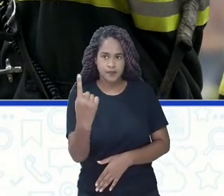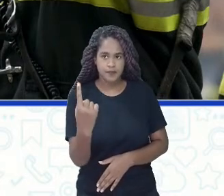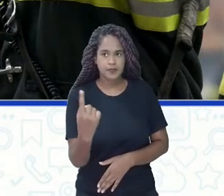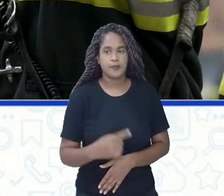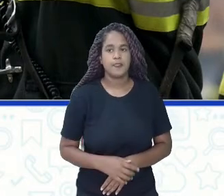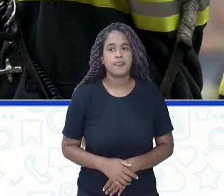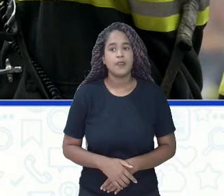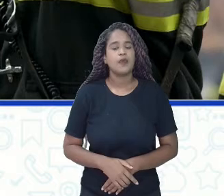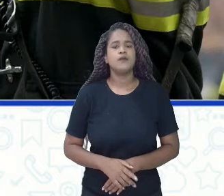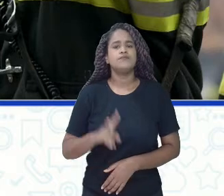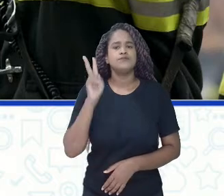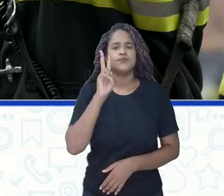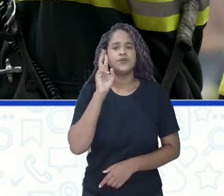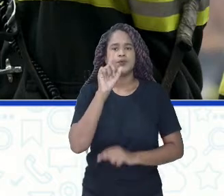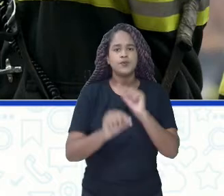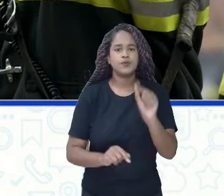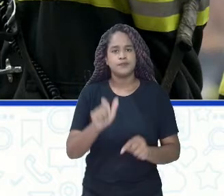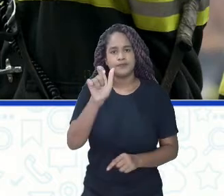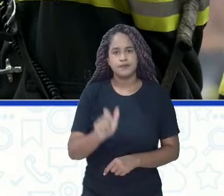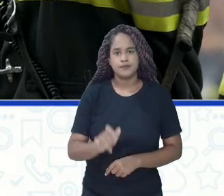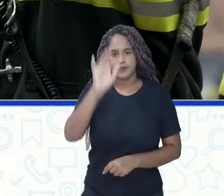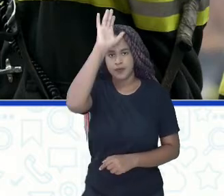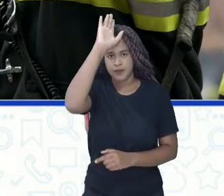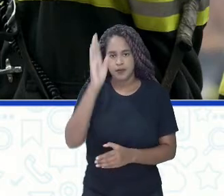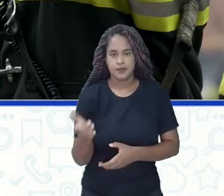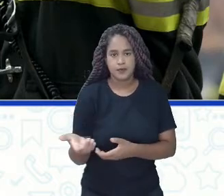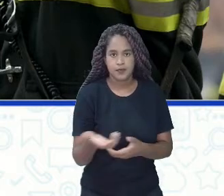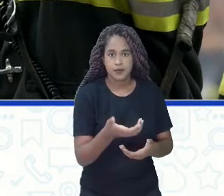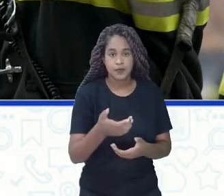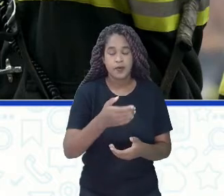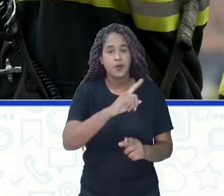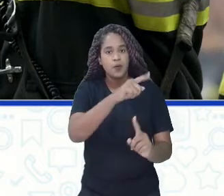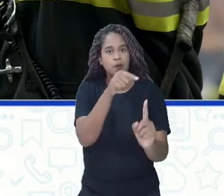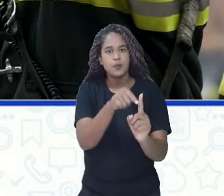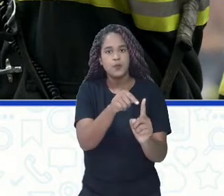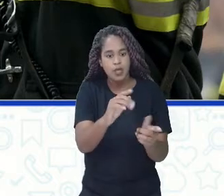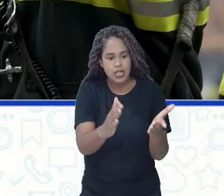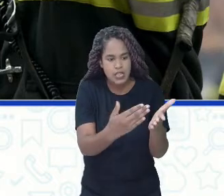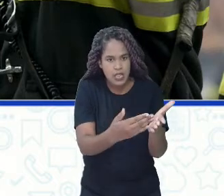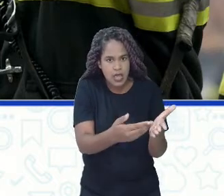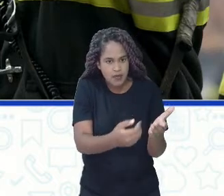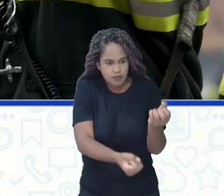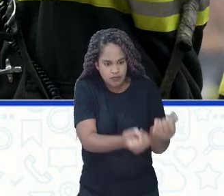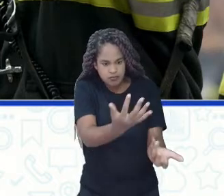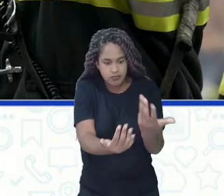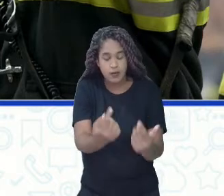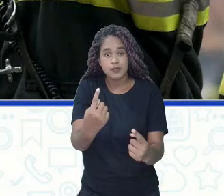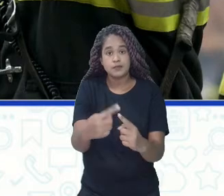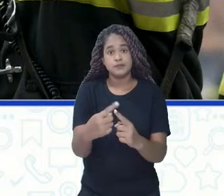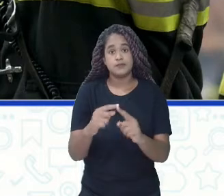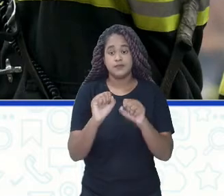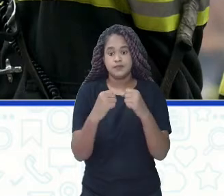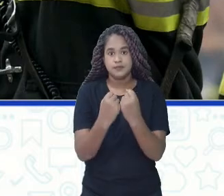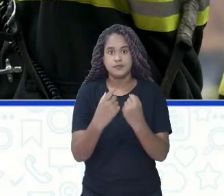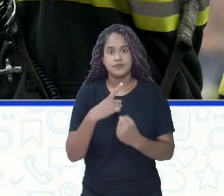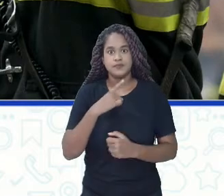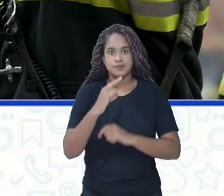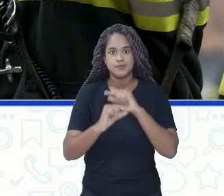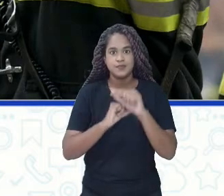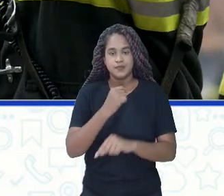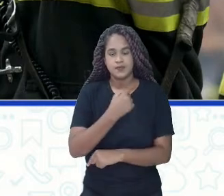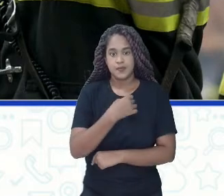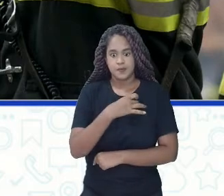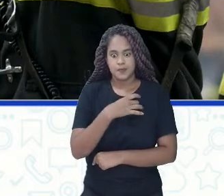história de um bombeiro cuja função é queimar livros, minha gente, isso mesmo, pois a sociedade tinha medo que as pessoas pensassem